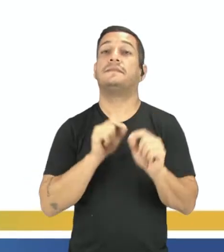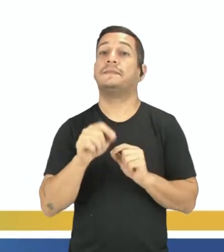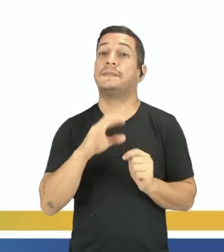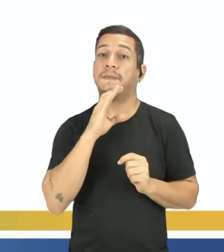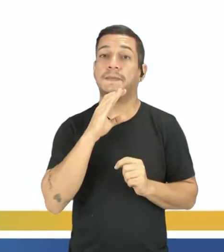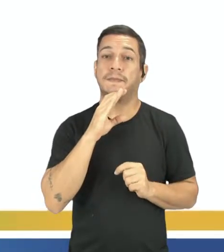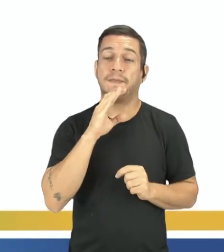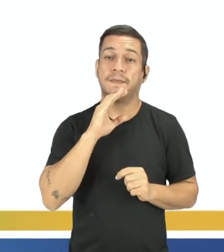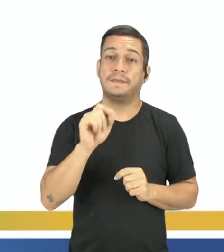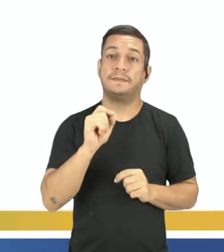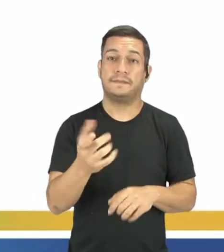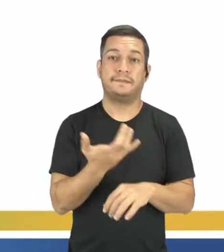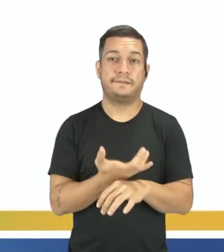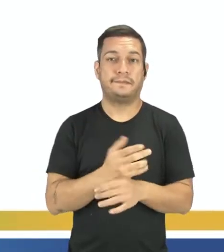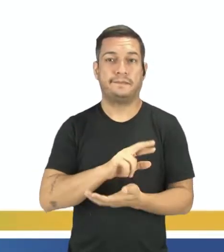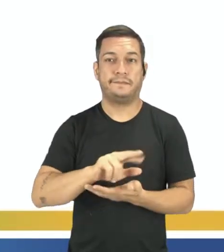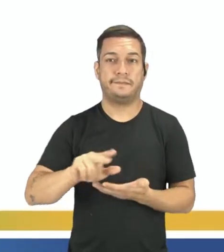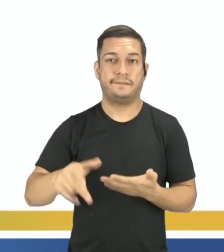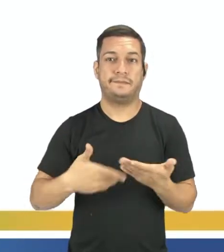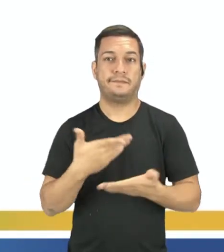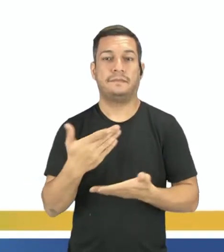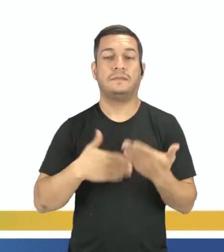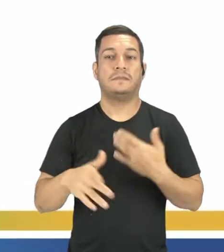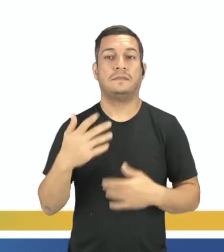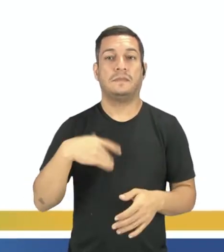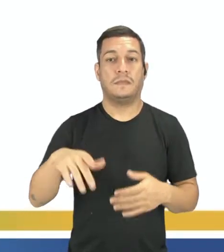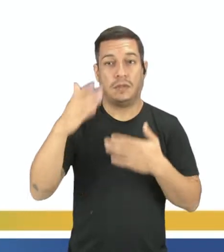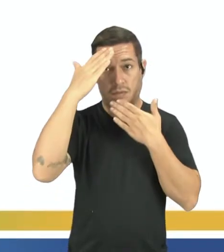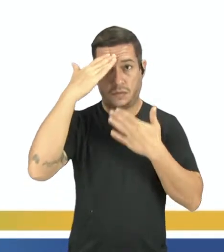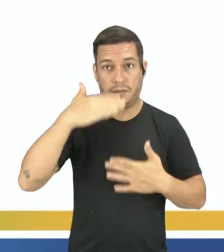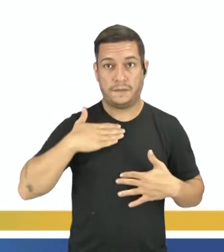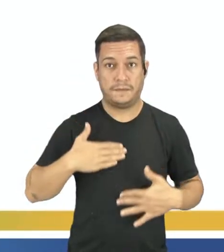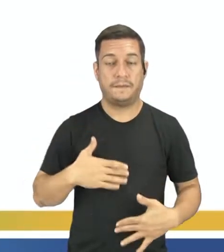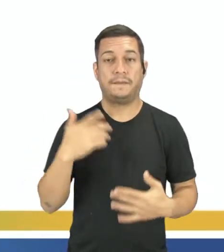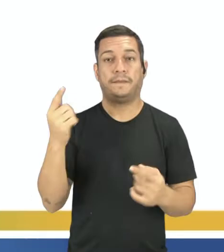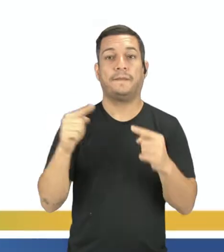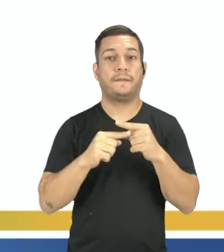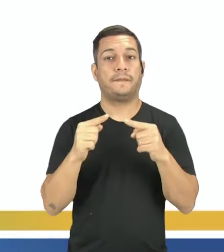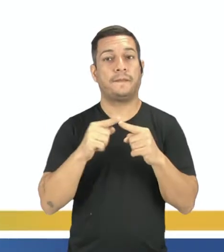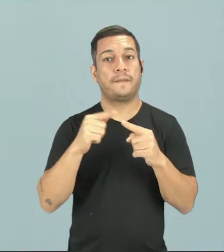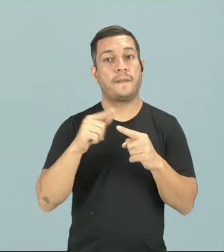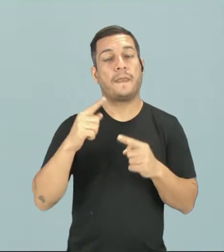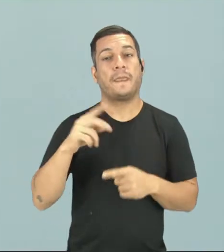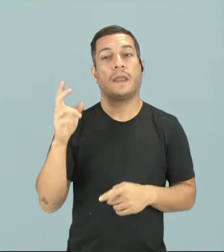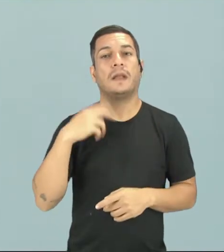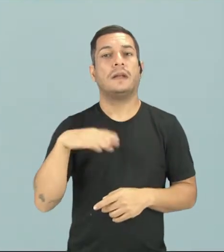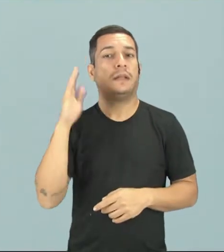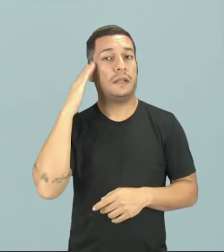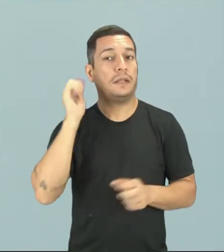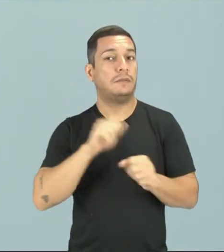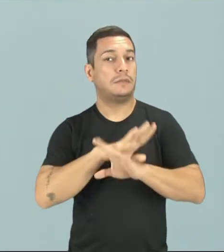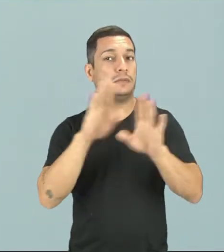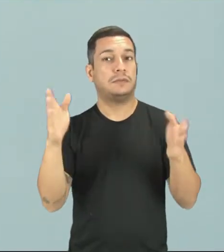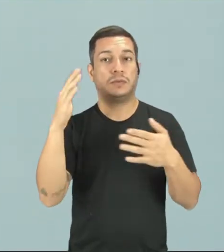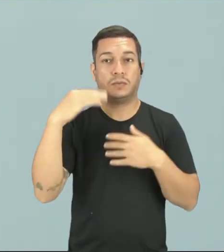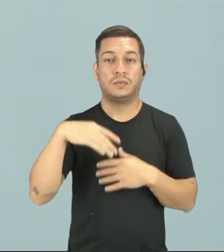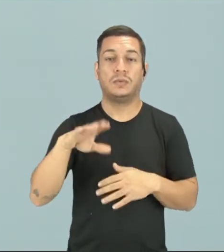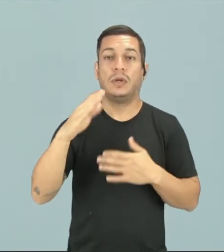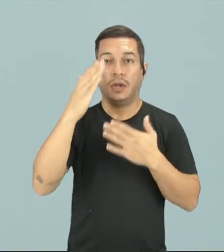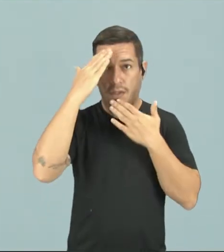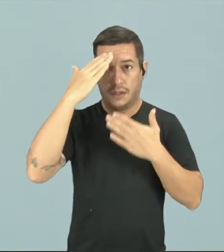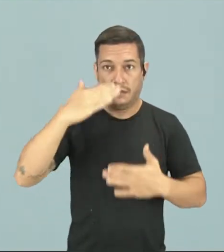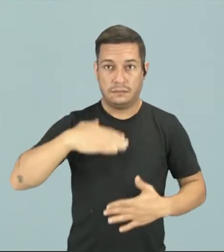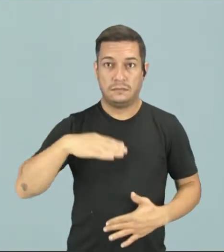conhecimentos interdisciplinares da cultura corporal ligada a outras culturas. Entendemos cultura corporal como